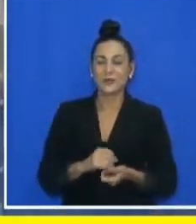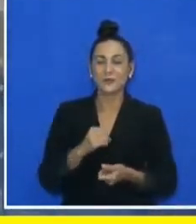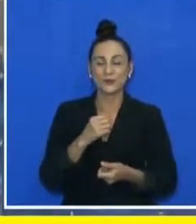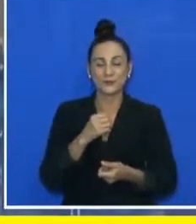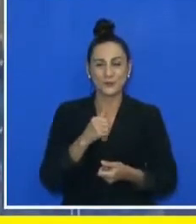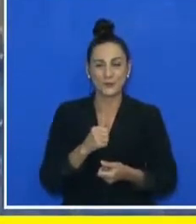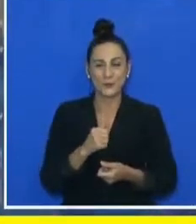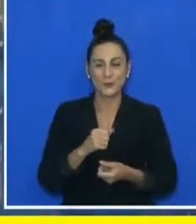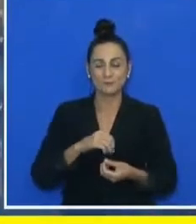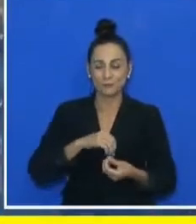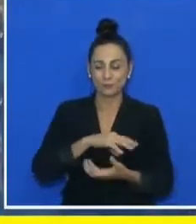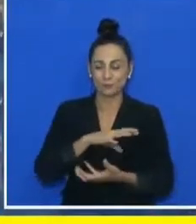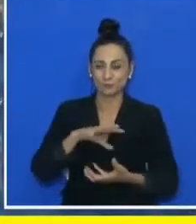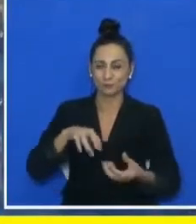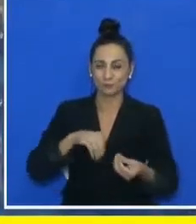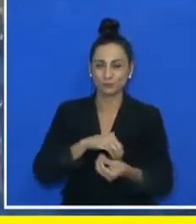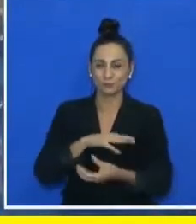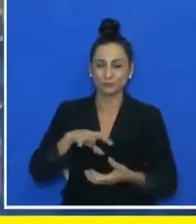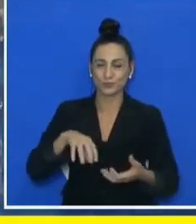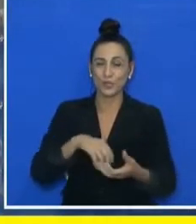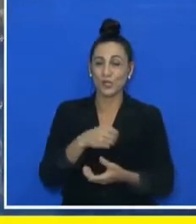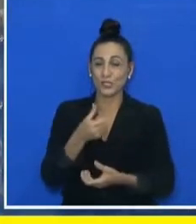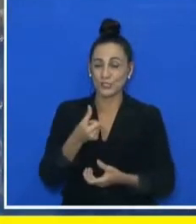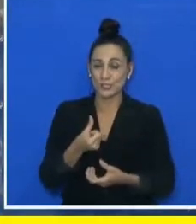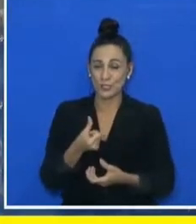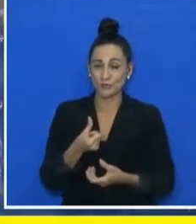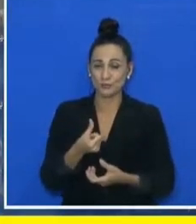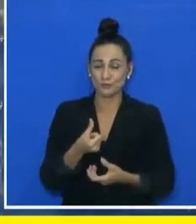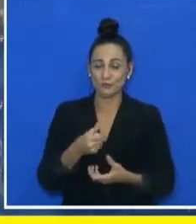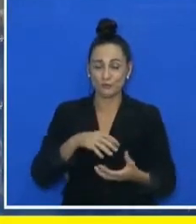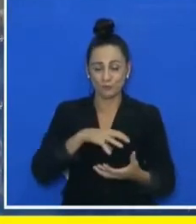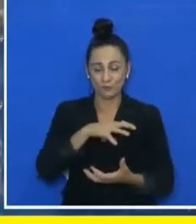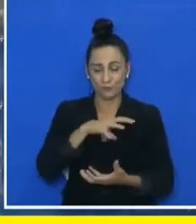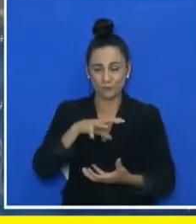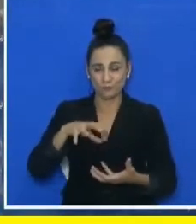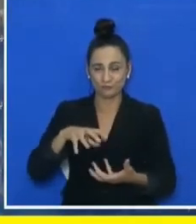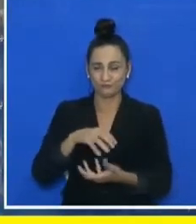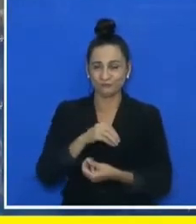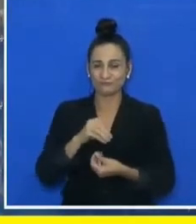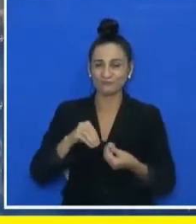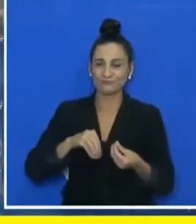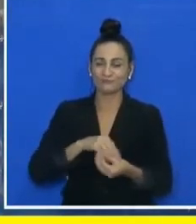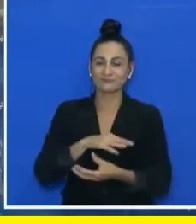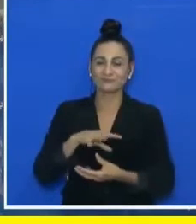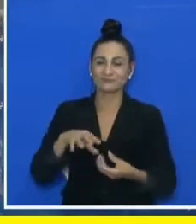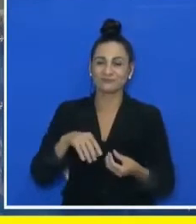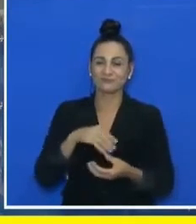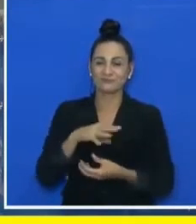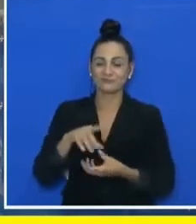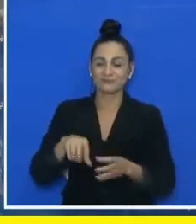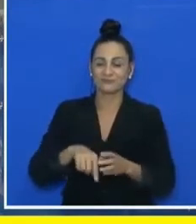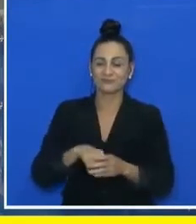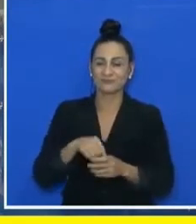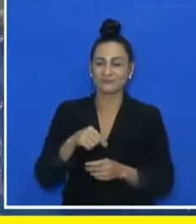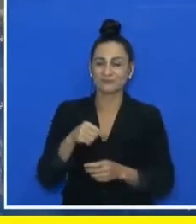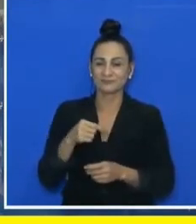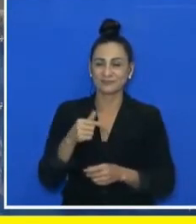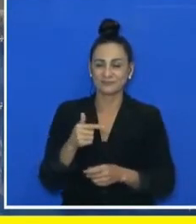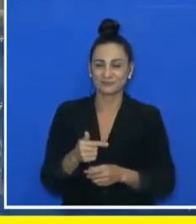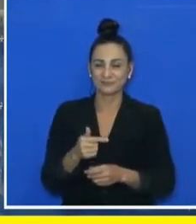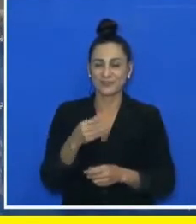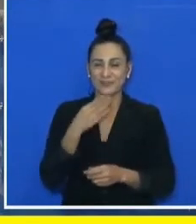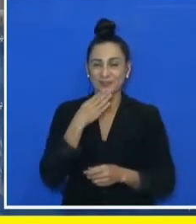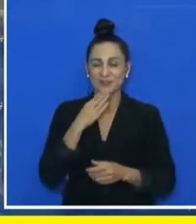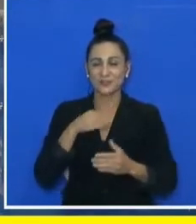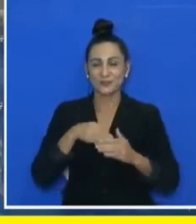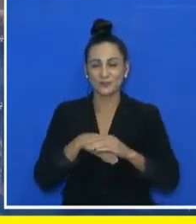Muito bem, já temos aqui o nosso sexto globo girando, embaralhando as bolas e vamos sortear então as 7 bolas do